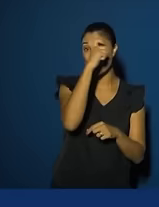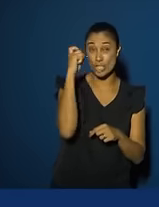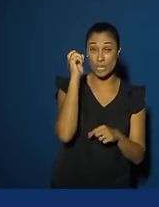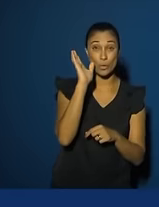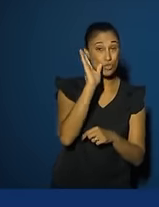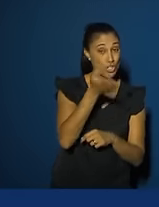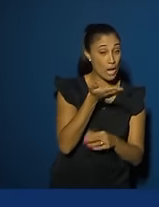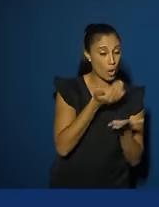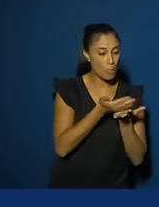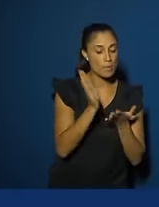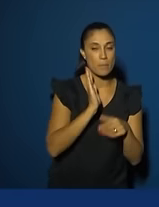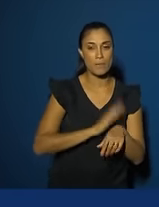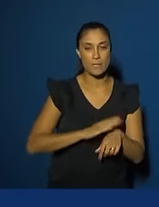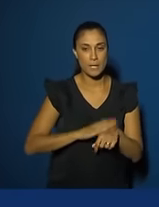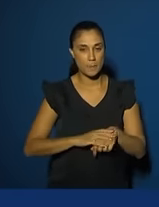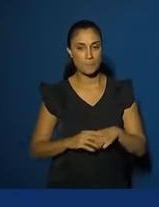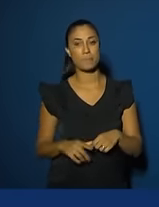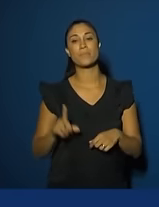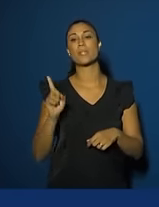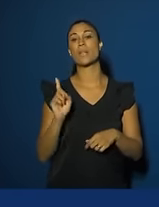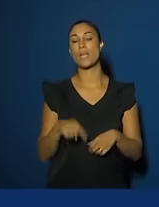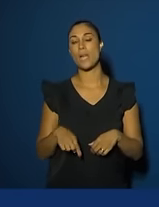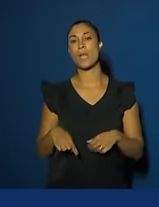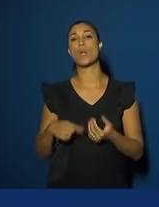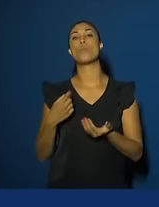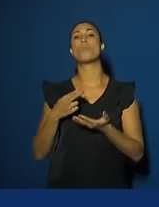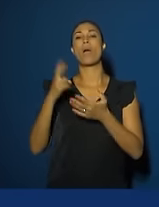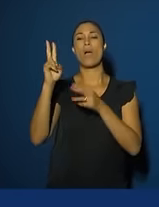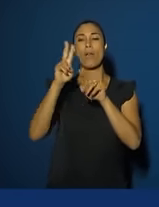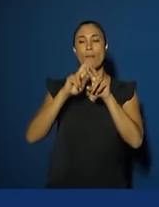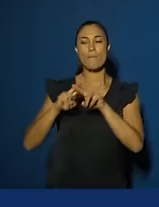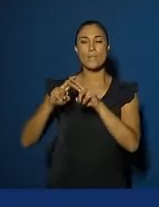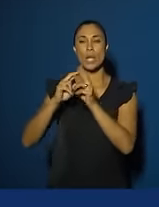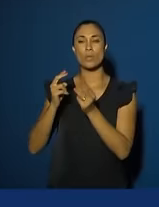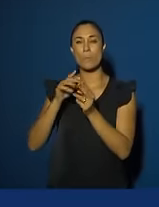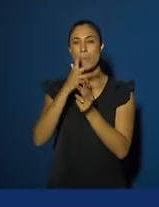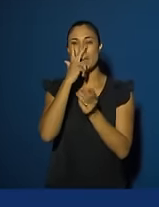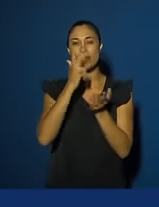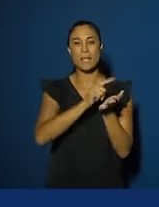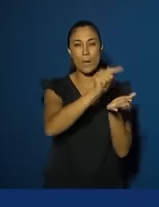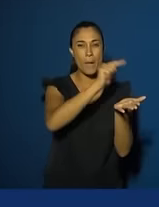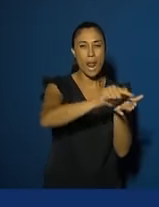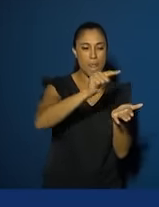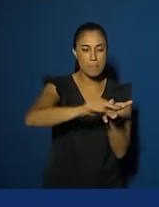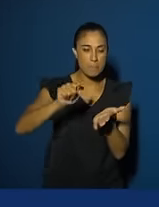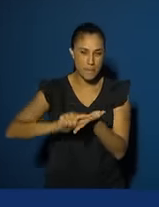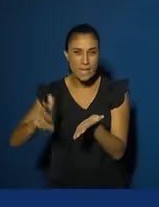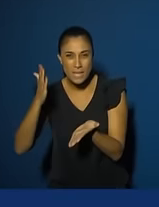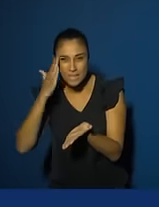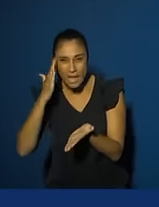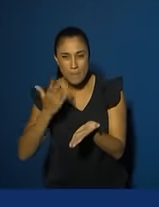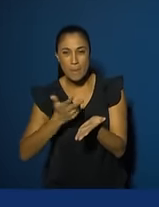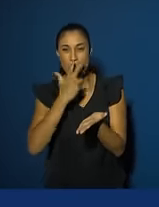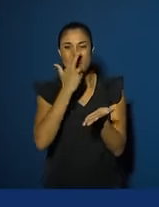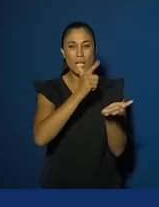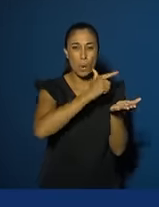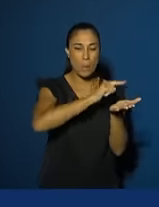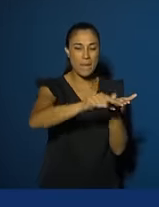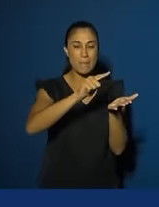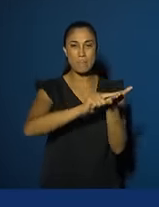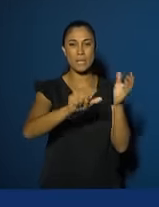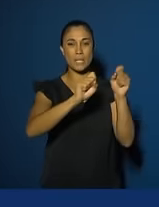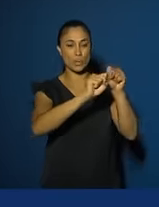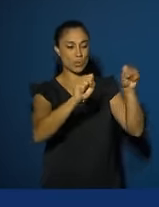né uma uma leva era uma espécie de faxina grossa né da do